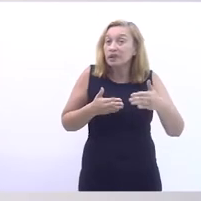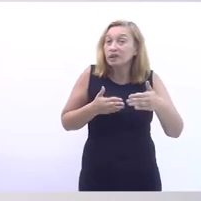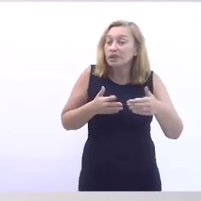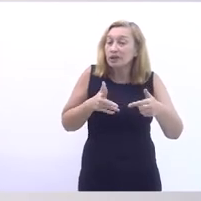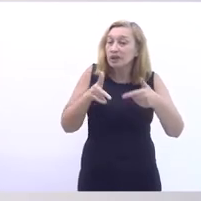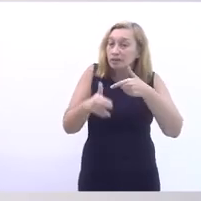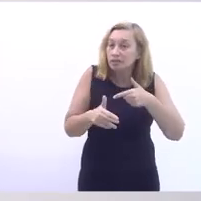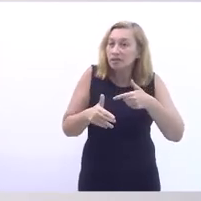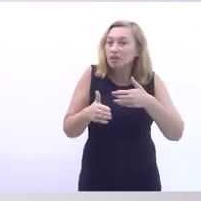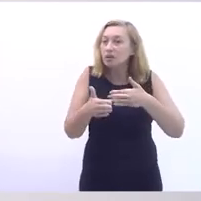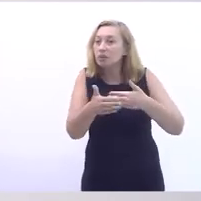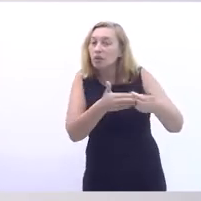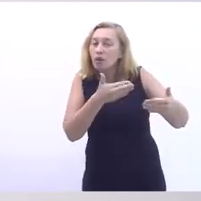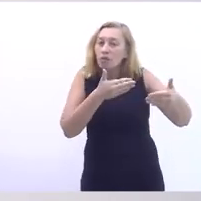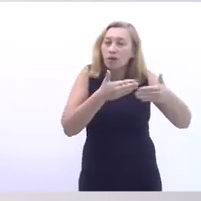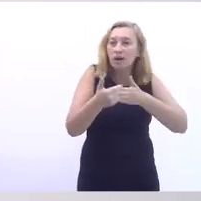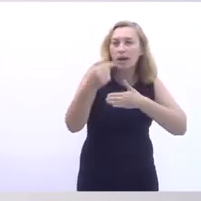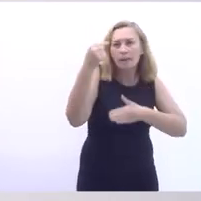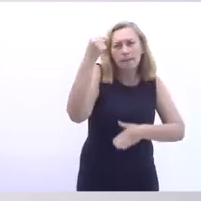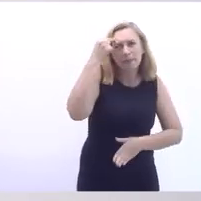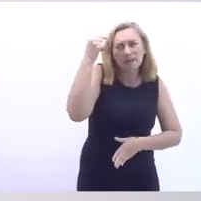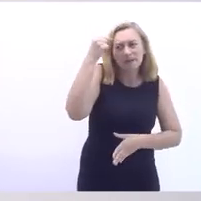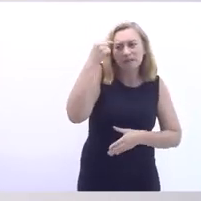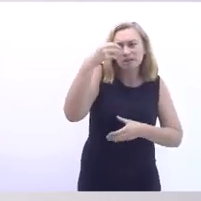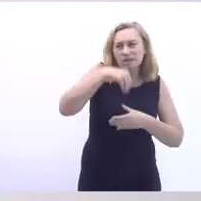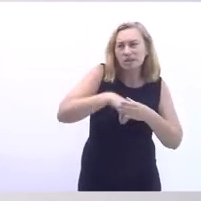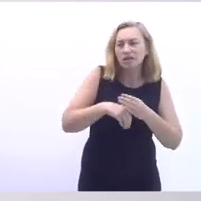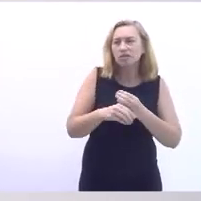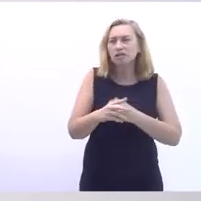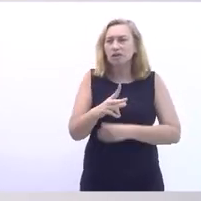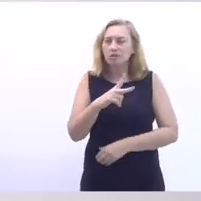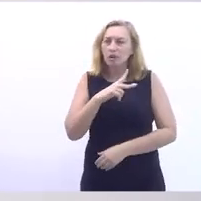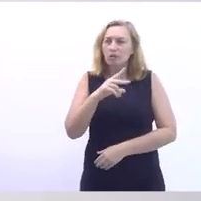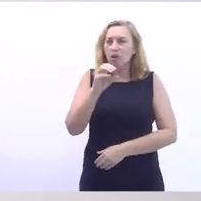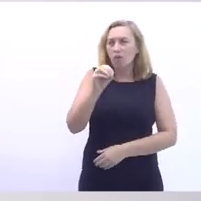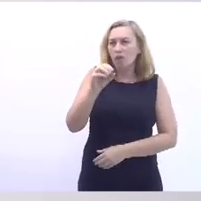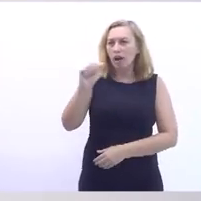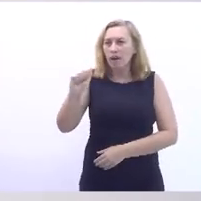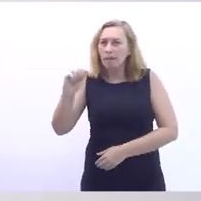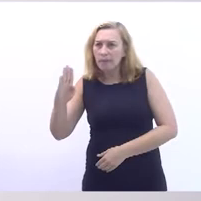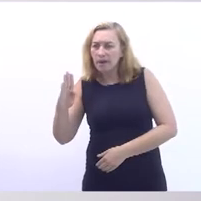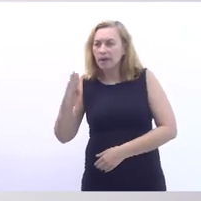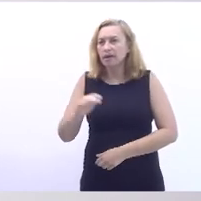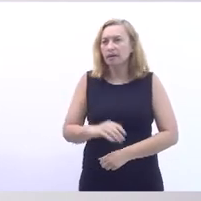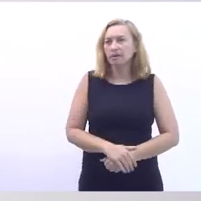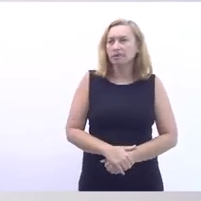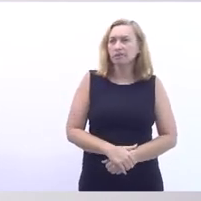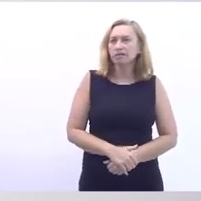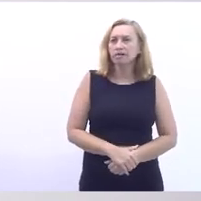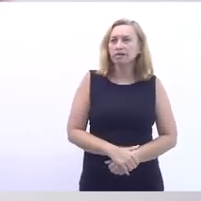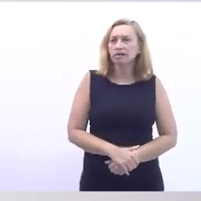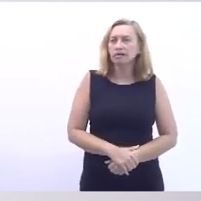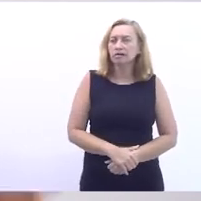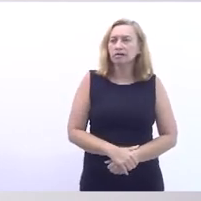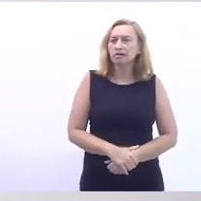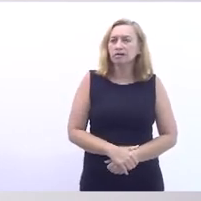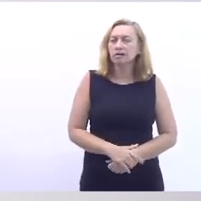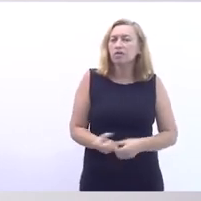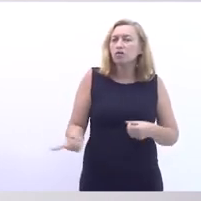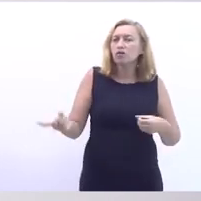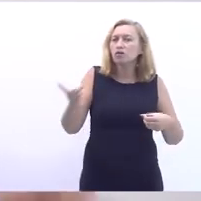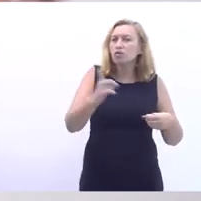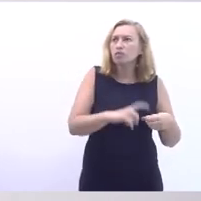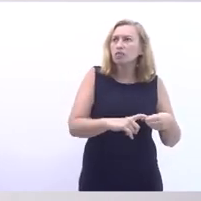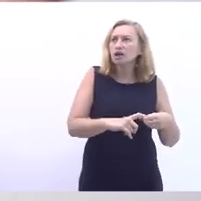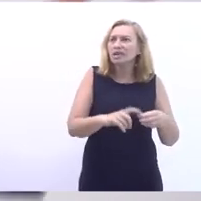impedir qualquer pensamento dentro da própria OAB que voltado